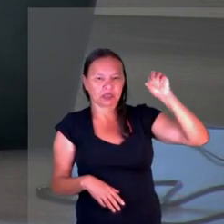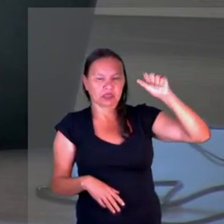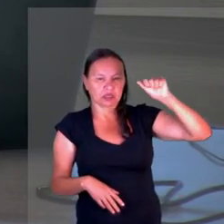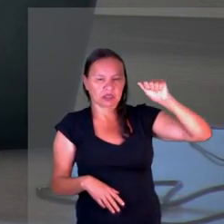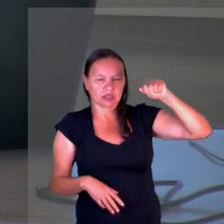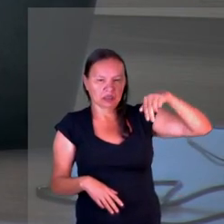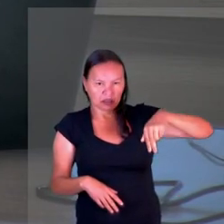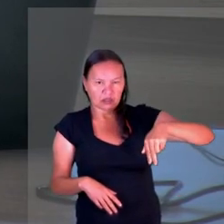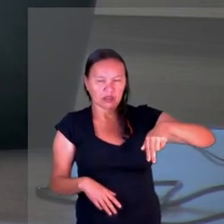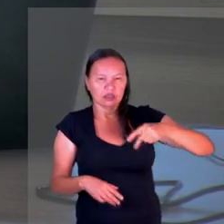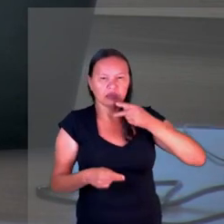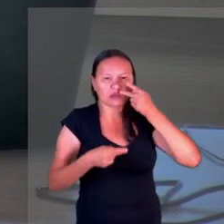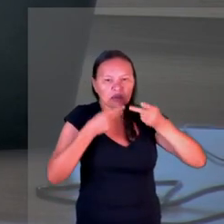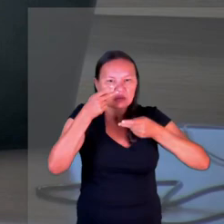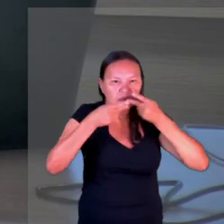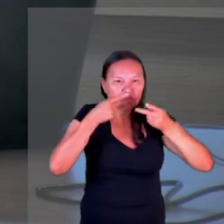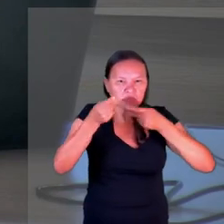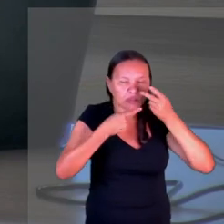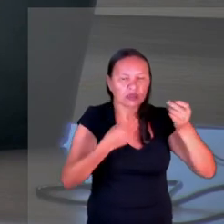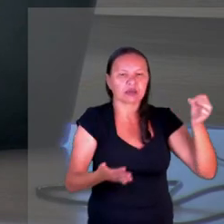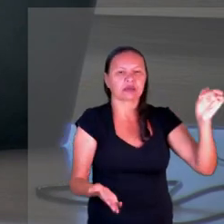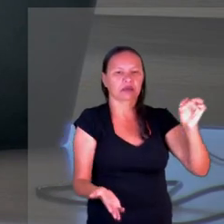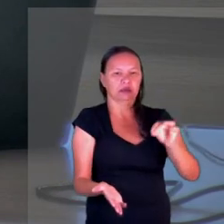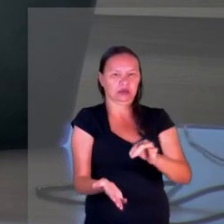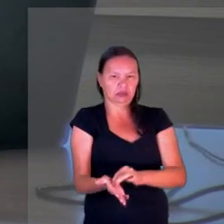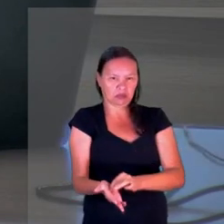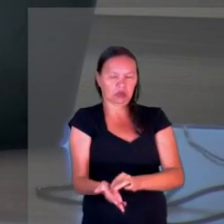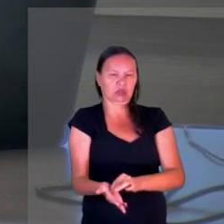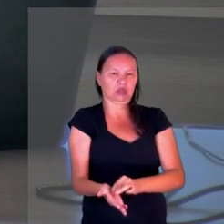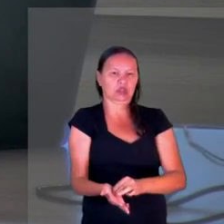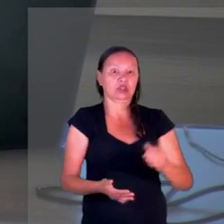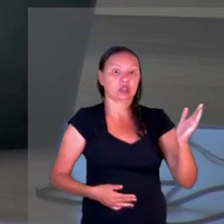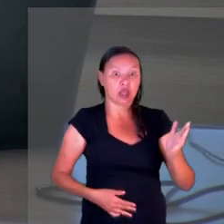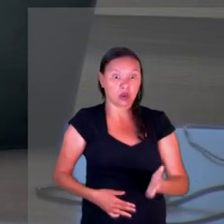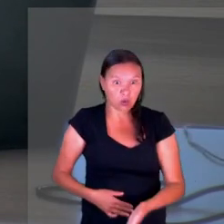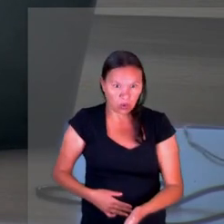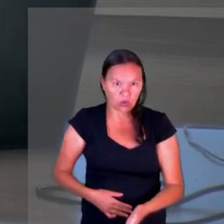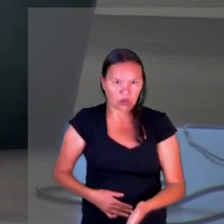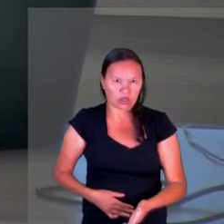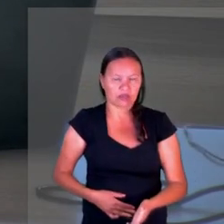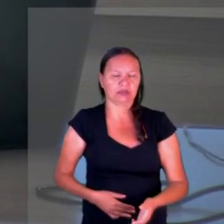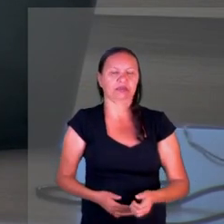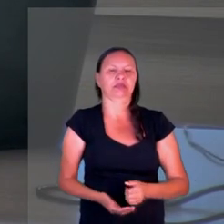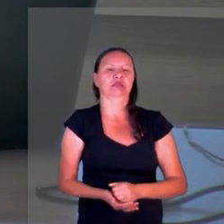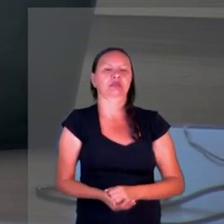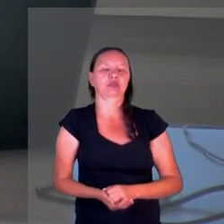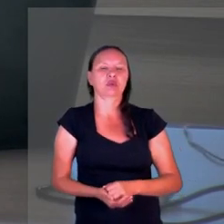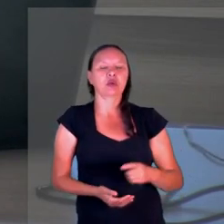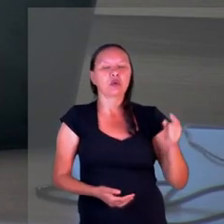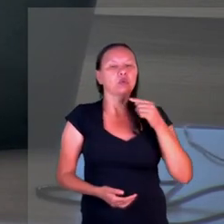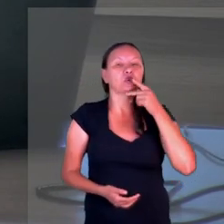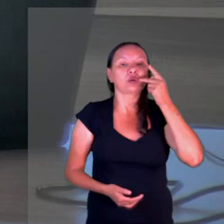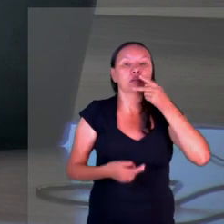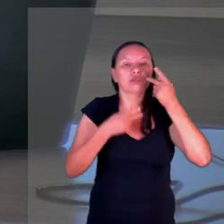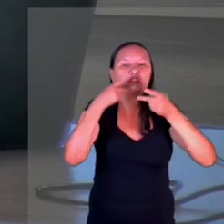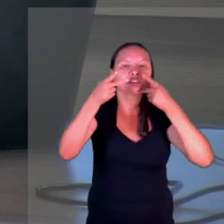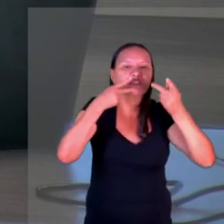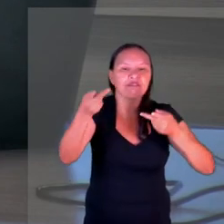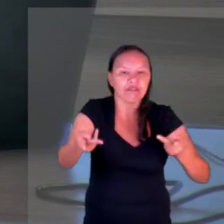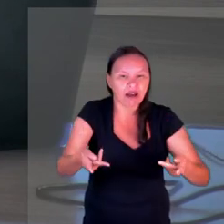pela fala necessária produzida neste momento M obrigada eh quando você coloca